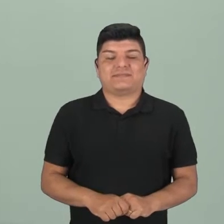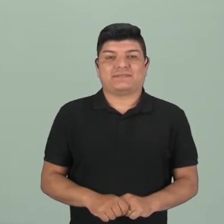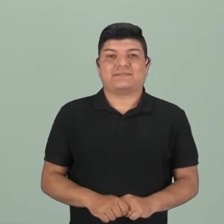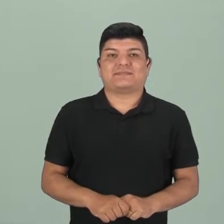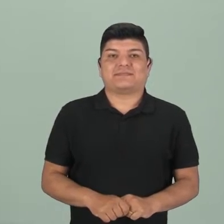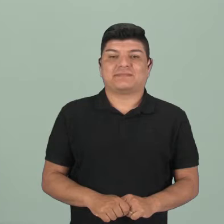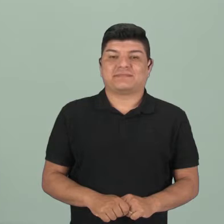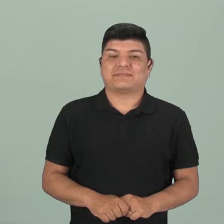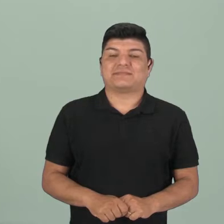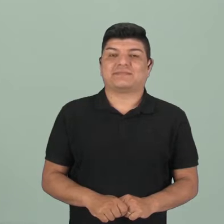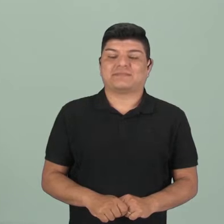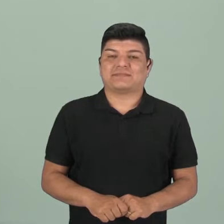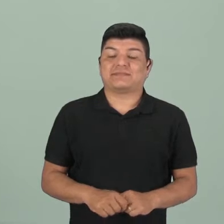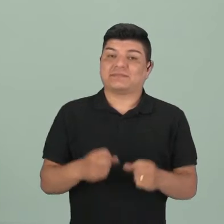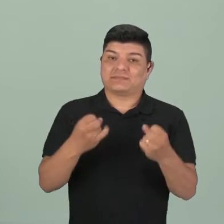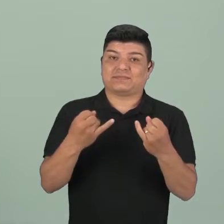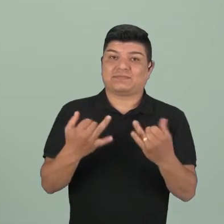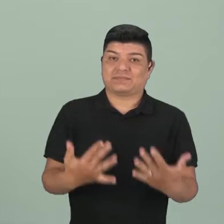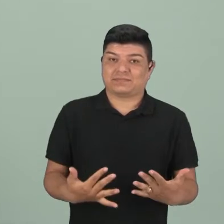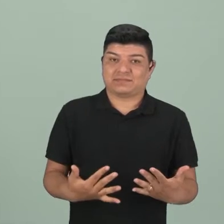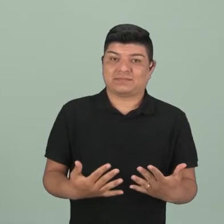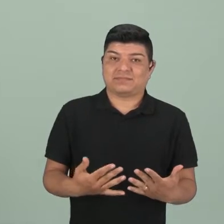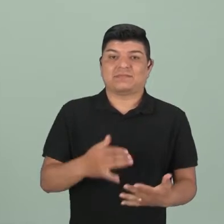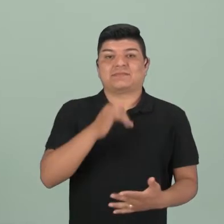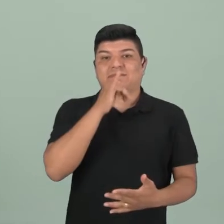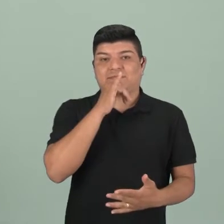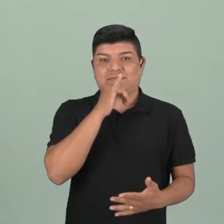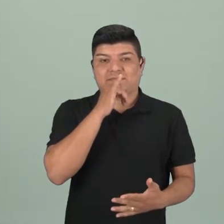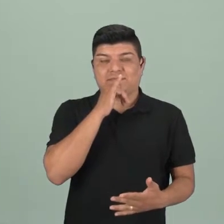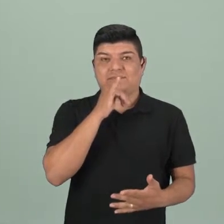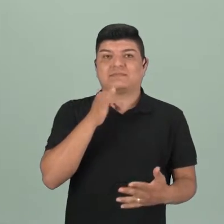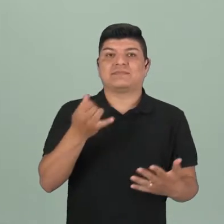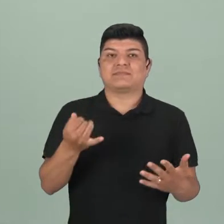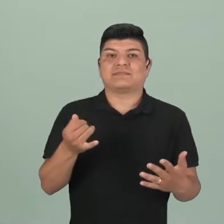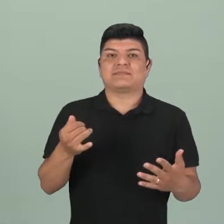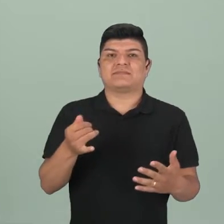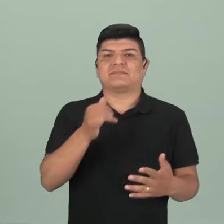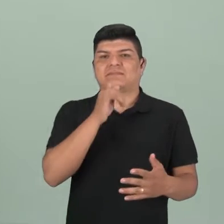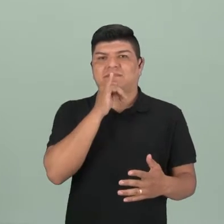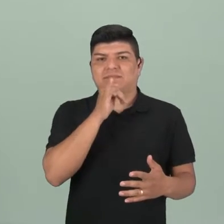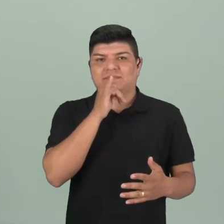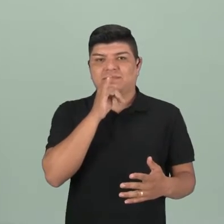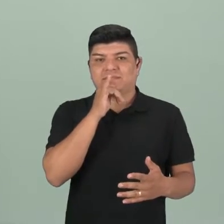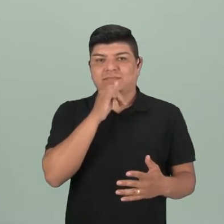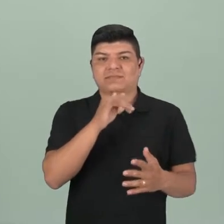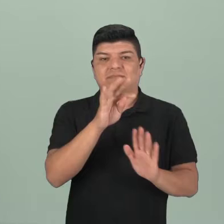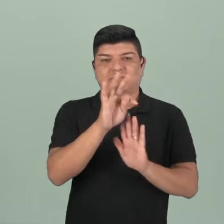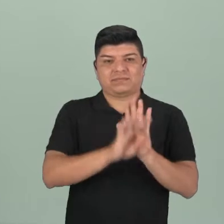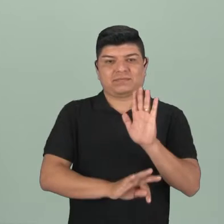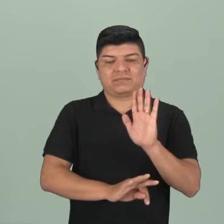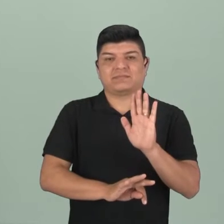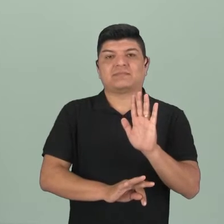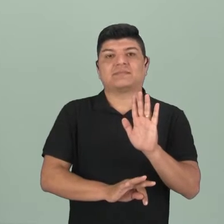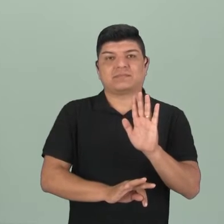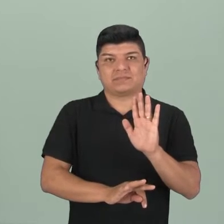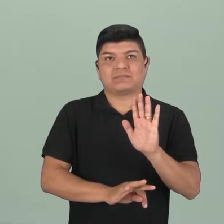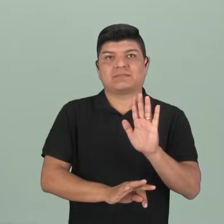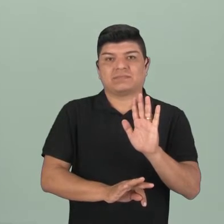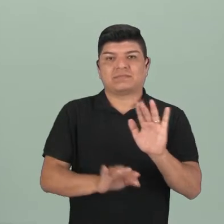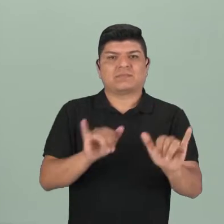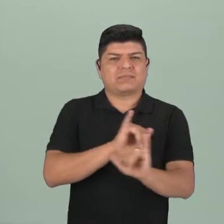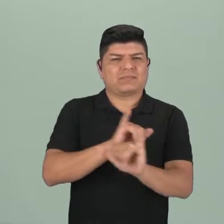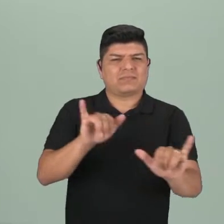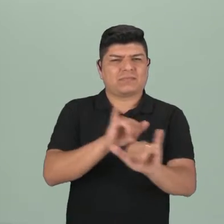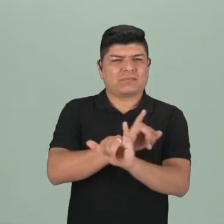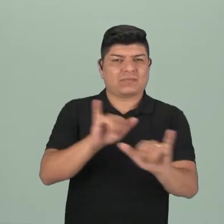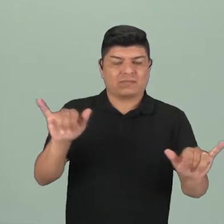Então, assim, galerinha, eu vou falar de um tipo, né? Tipologia textual, tá? Quando eu falo de